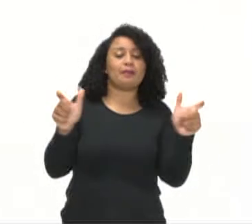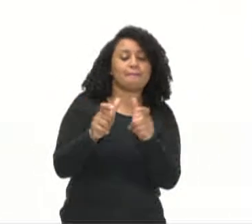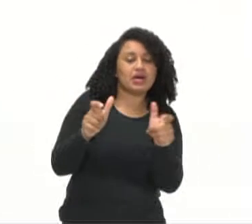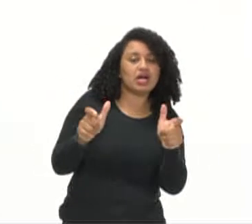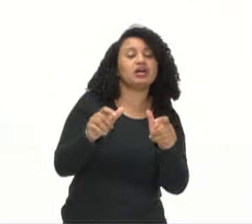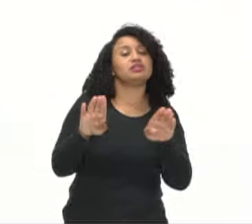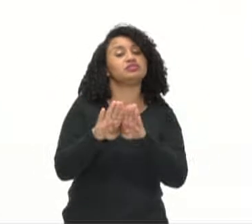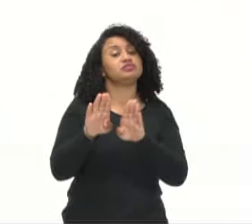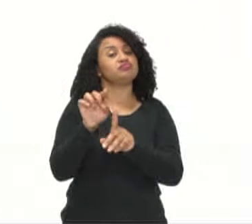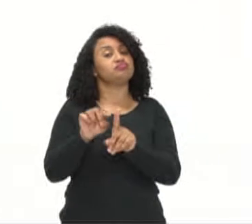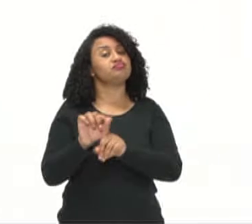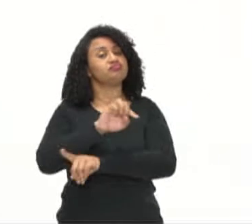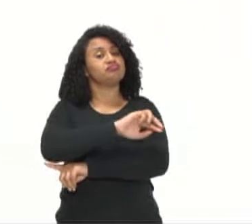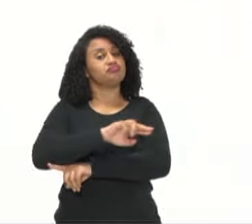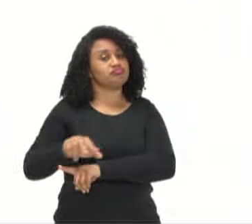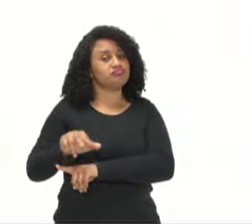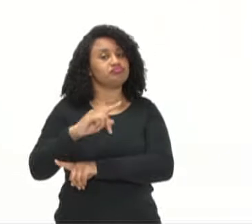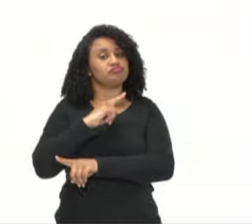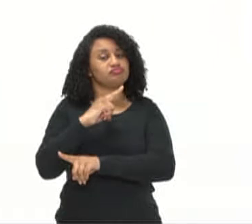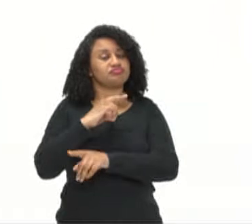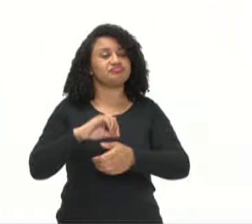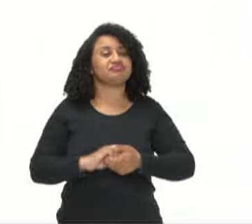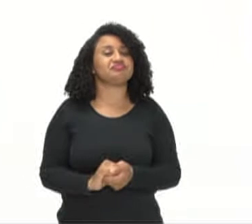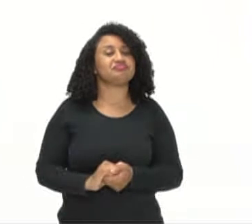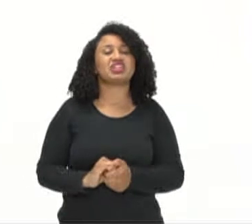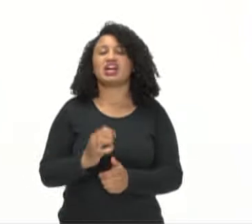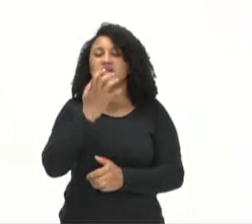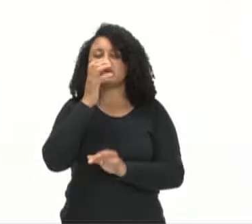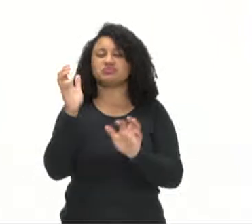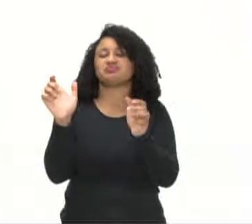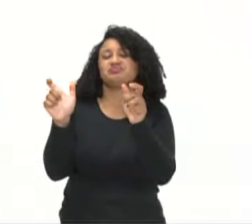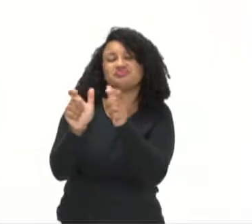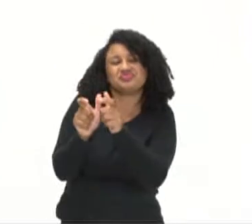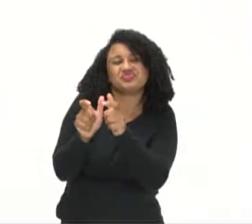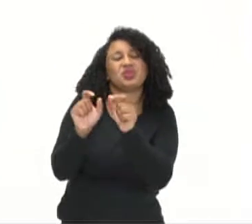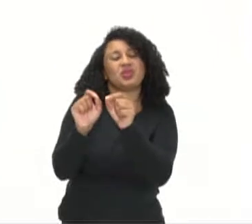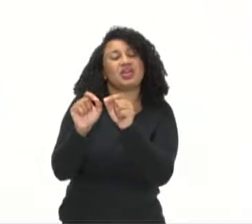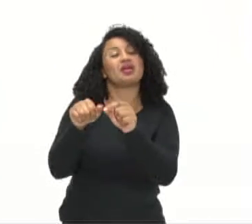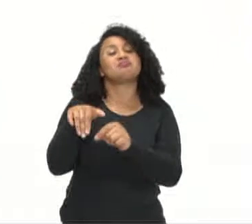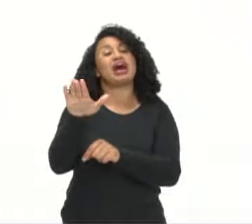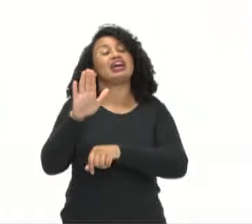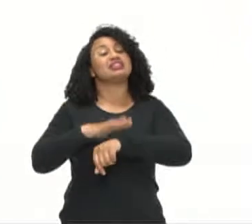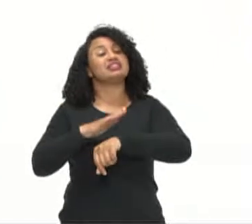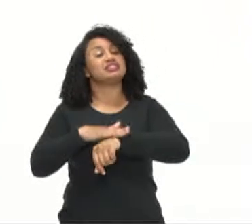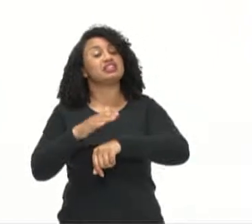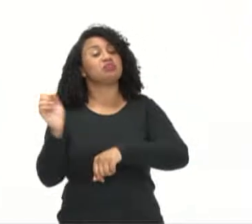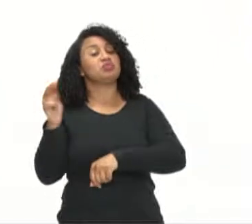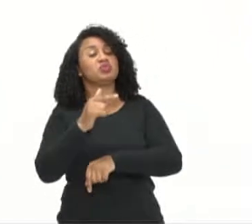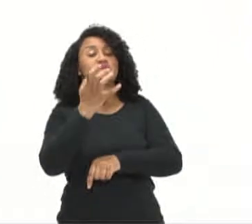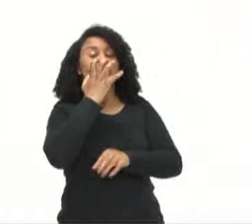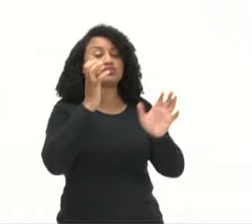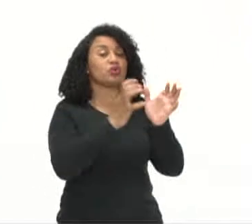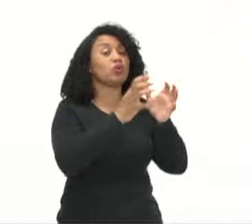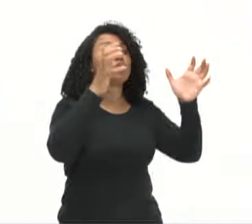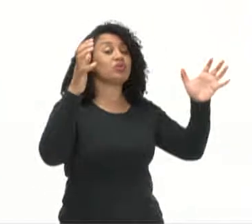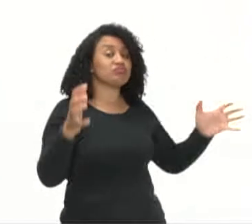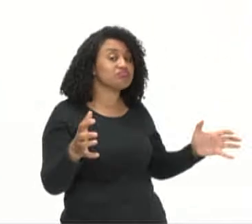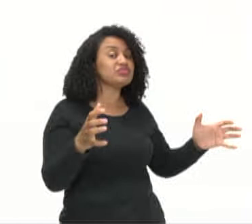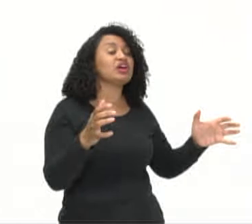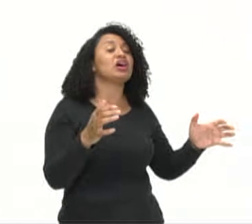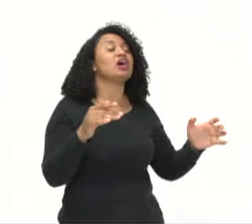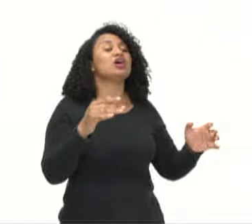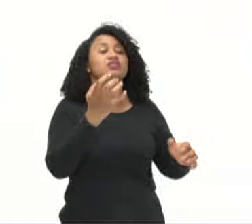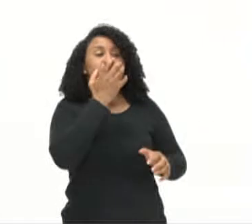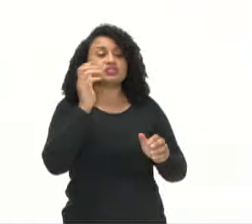né? Embora cães menores tendem a viver mais tempo que cães de raças grandes, os cães menores,